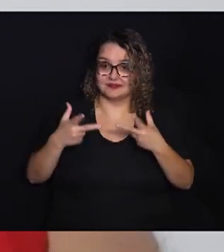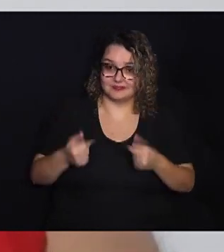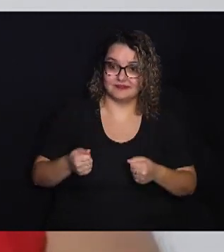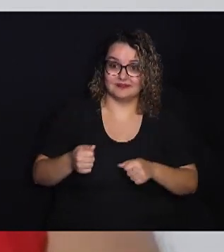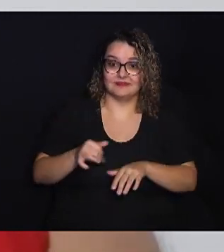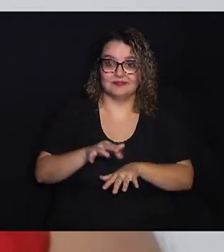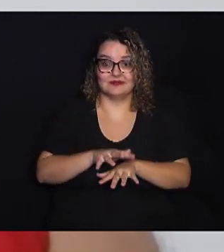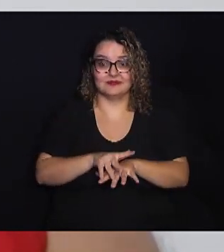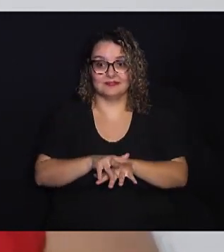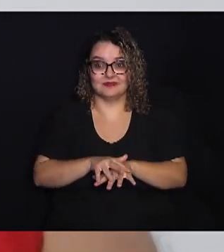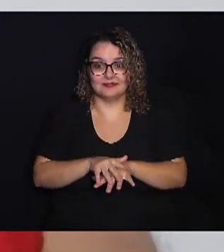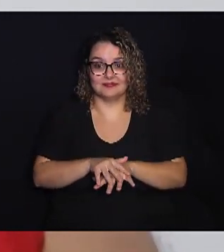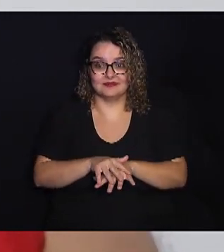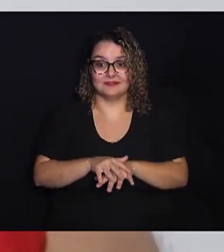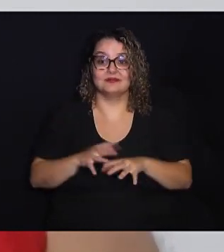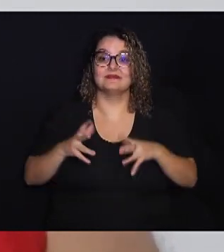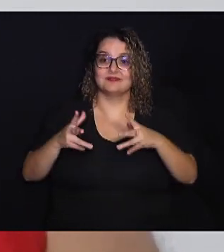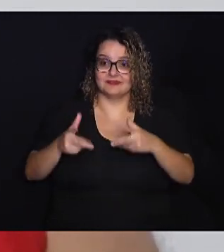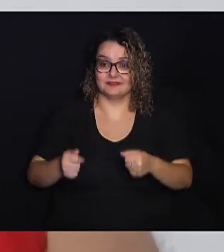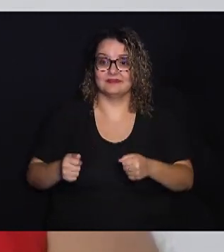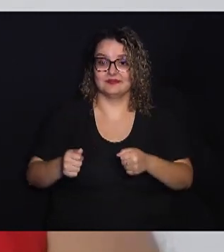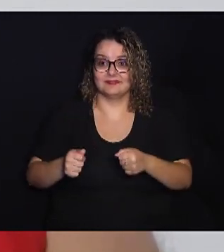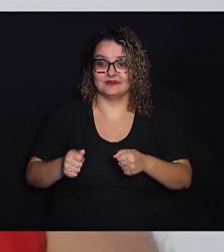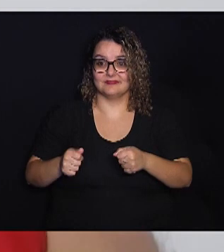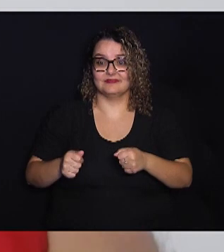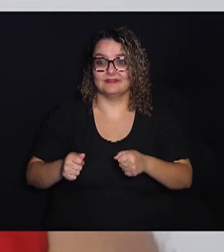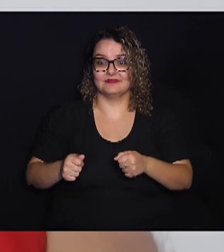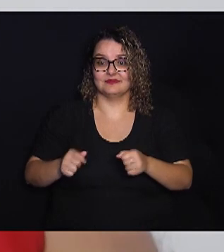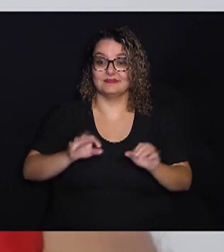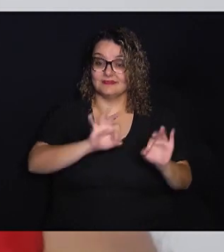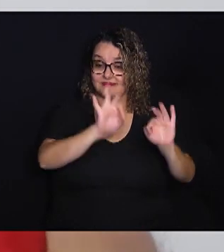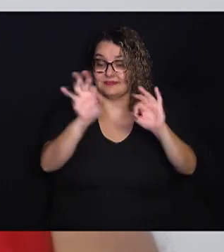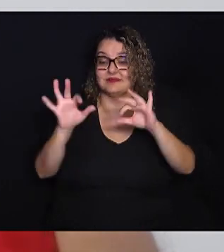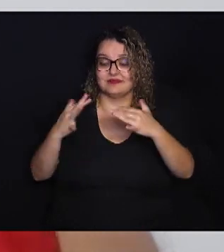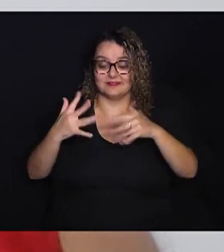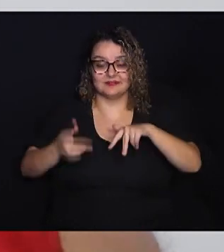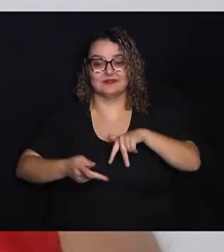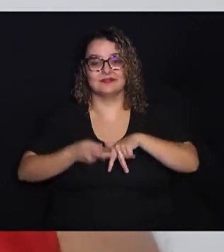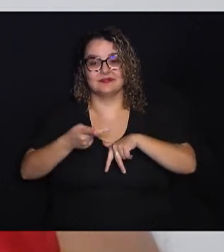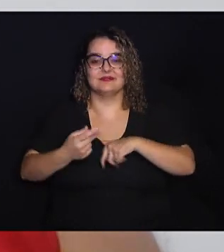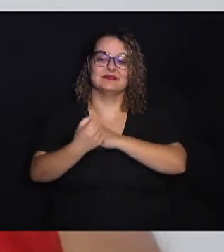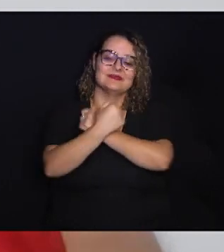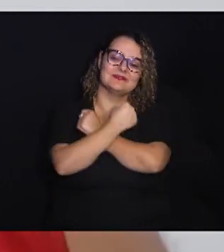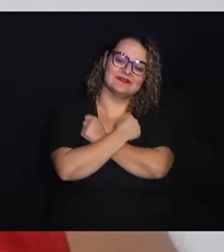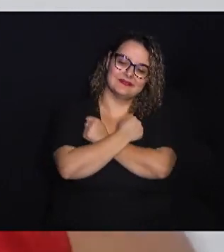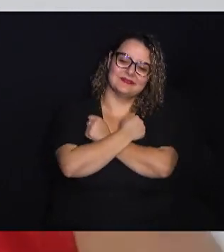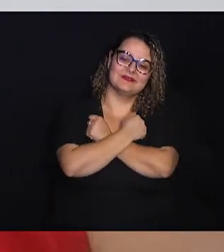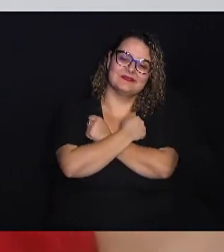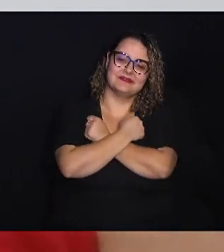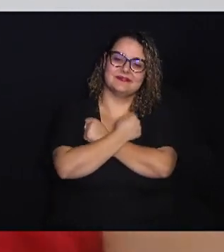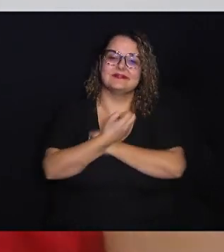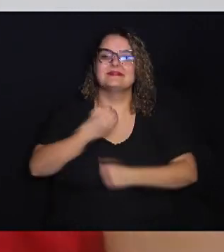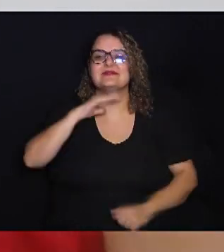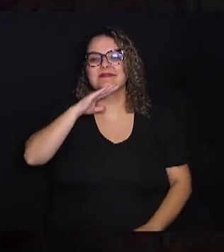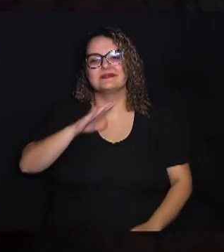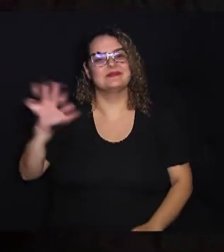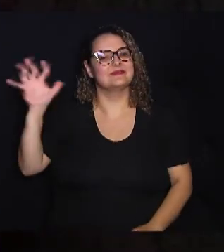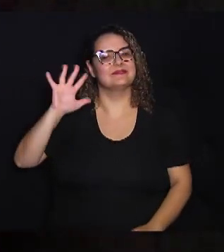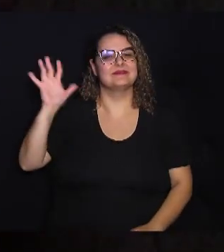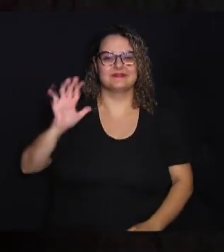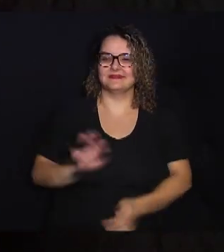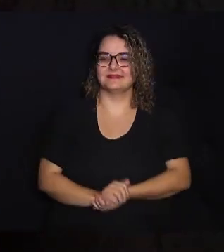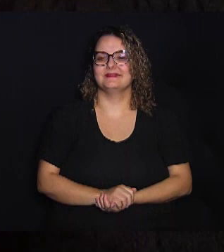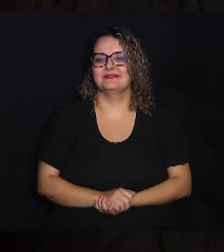Braille e para todos que hão de ver este depoimento. Um abraço e uma boa tarde.